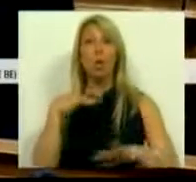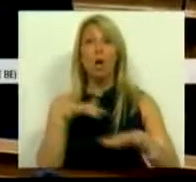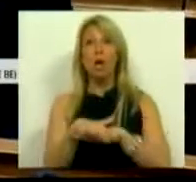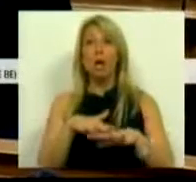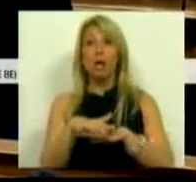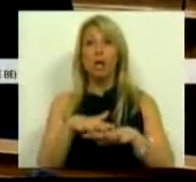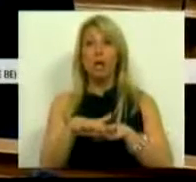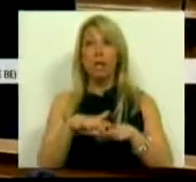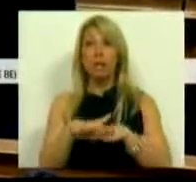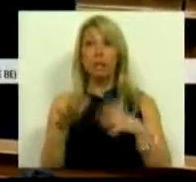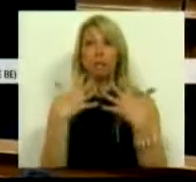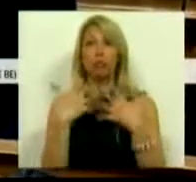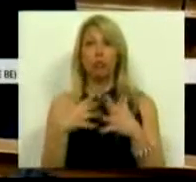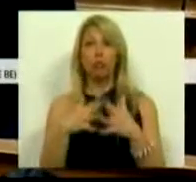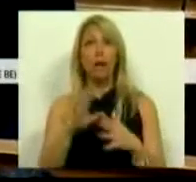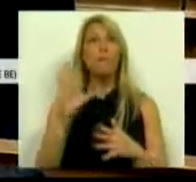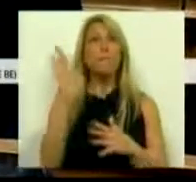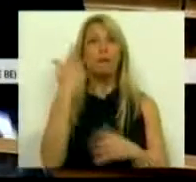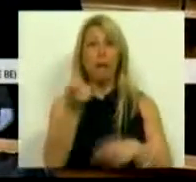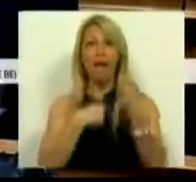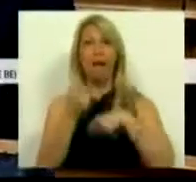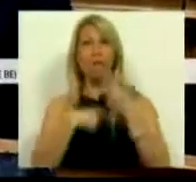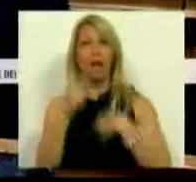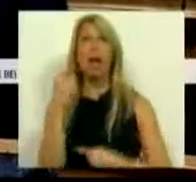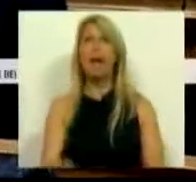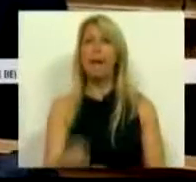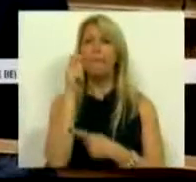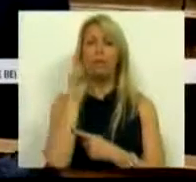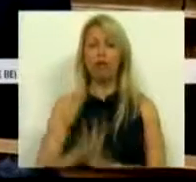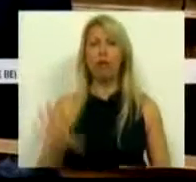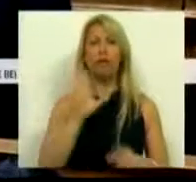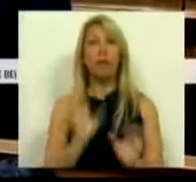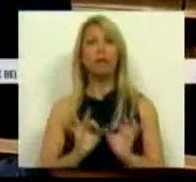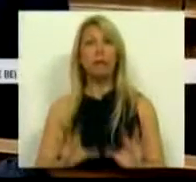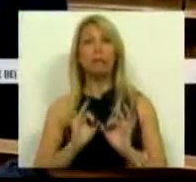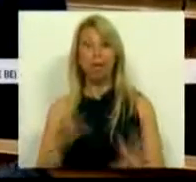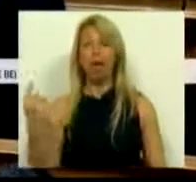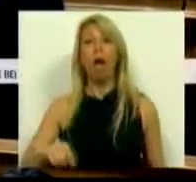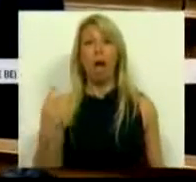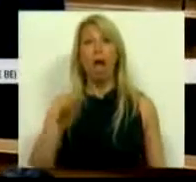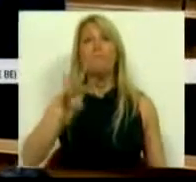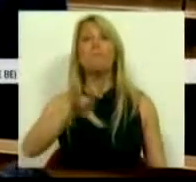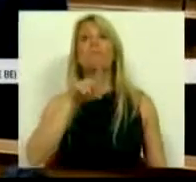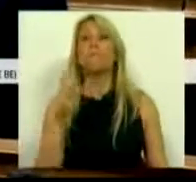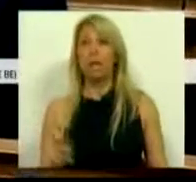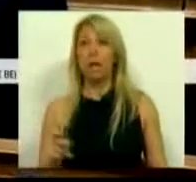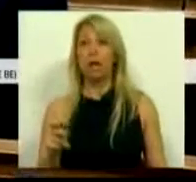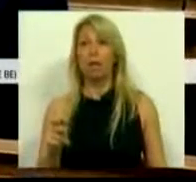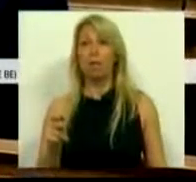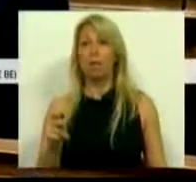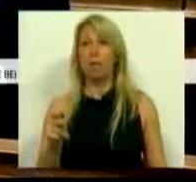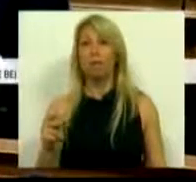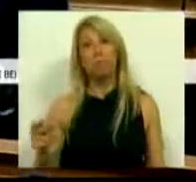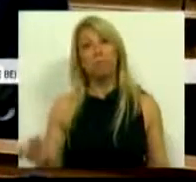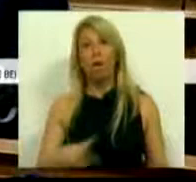de infraestruturas para a primeira venda do pescado em moldes análogos ao que já existe em Mira e que, enquanto tal rede não